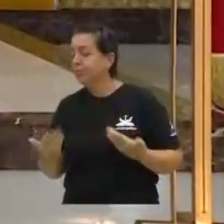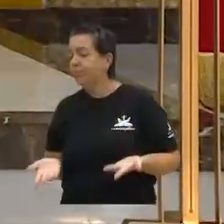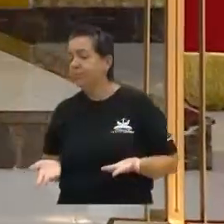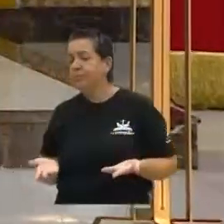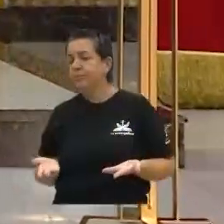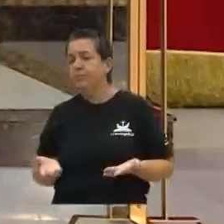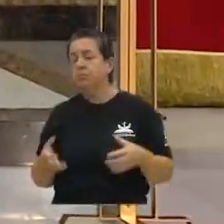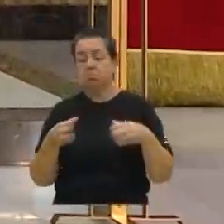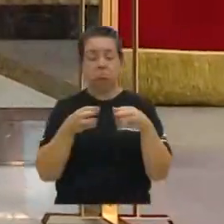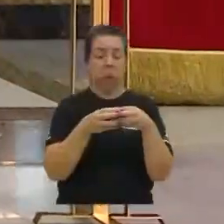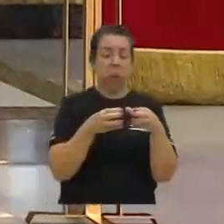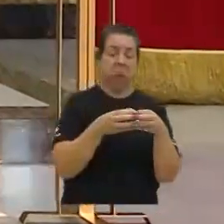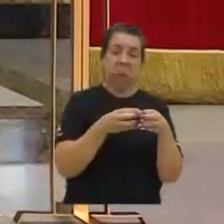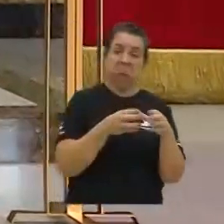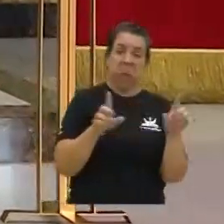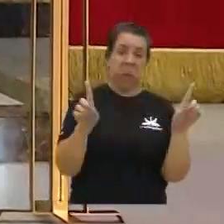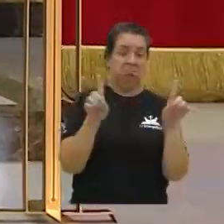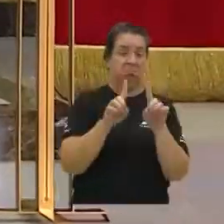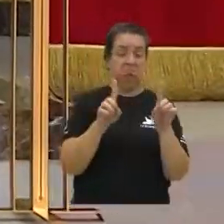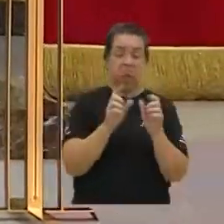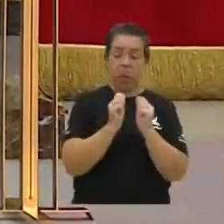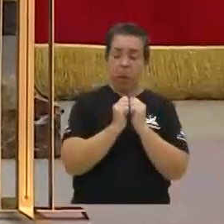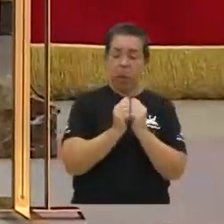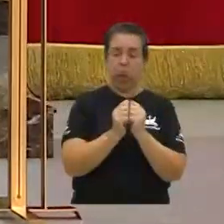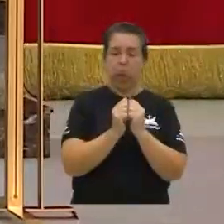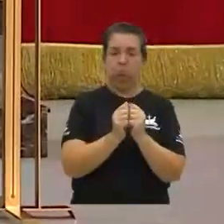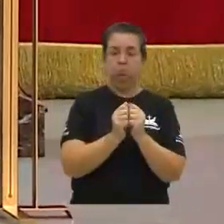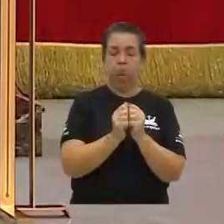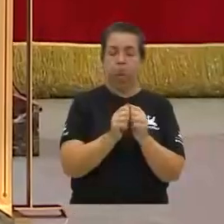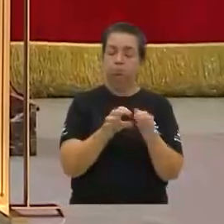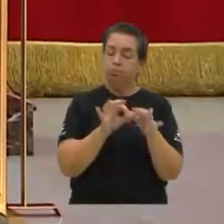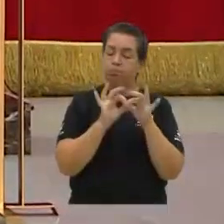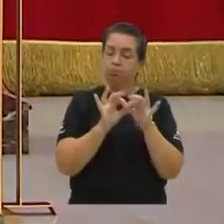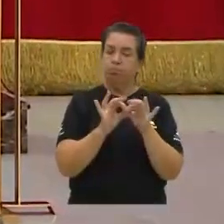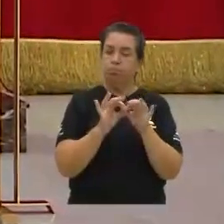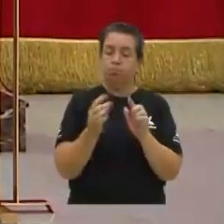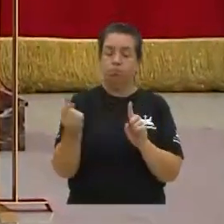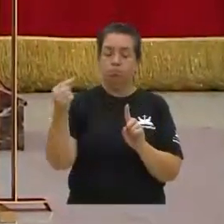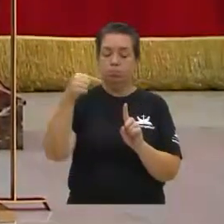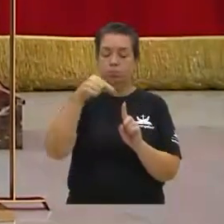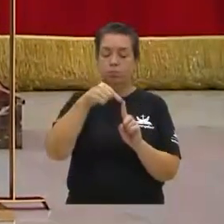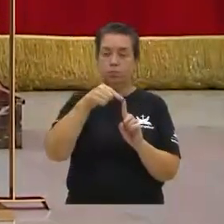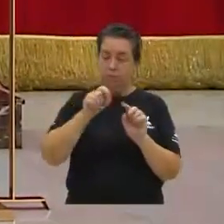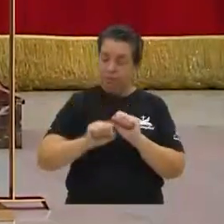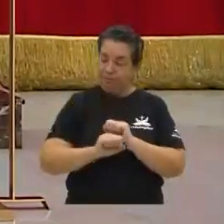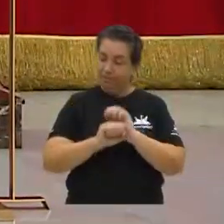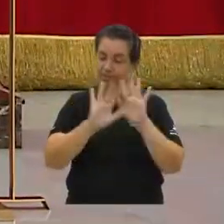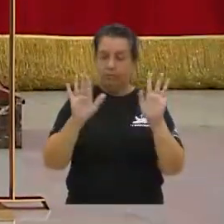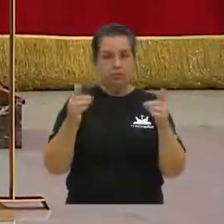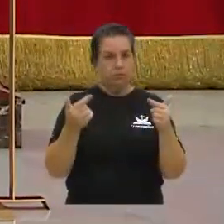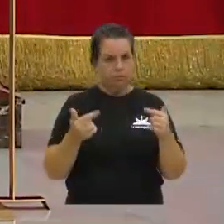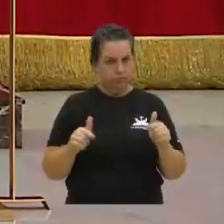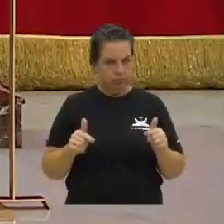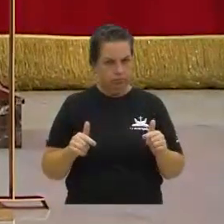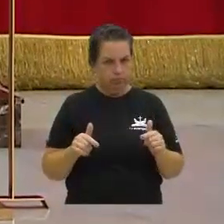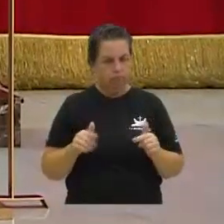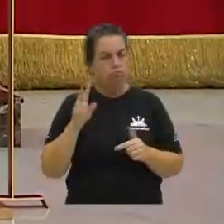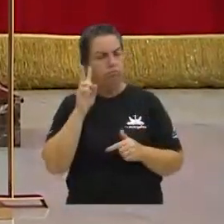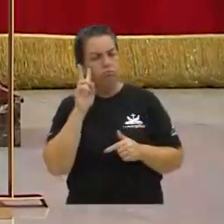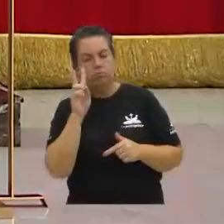a equipe não estiver coesa, os objetivos não estiverem claros, a